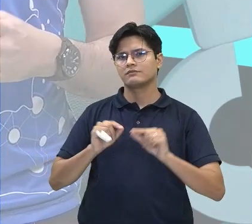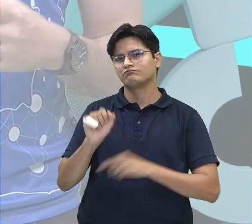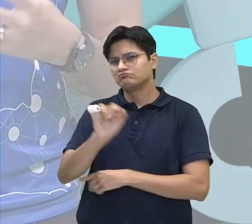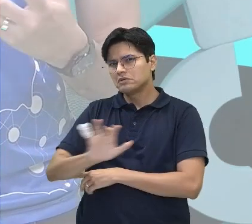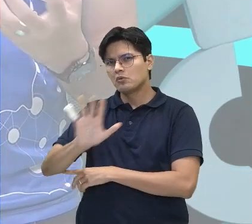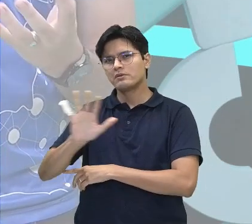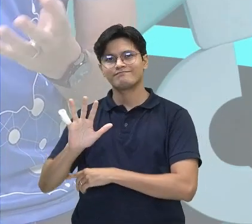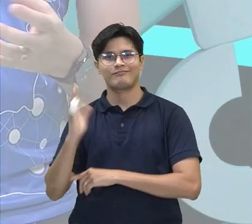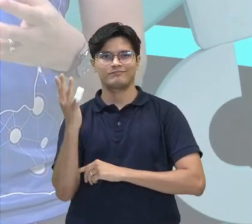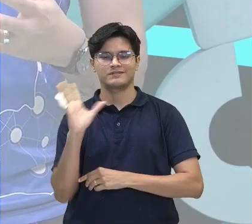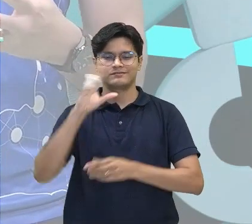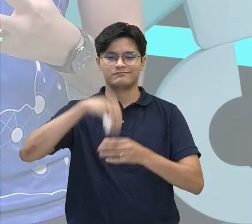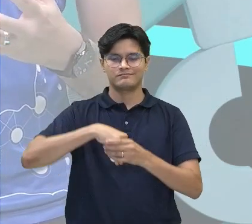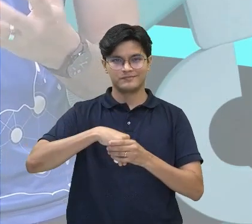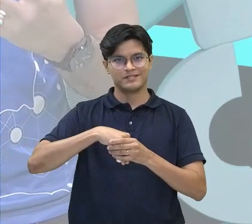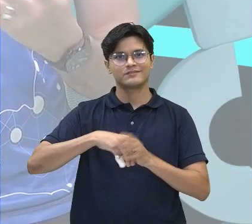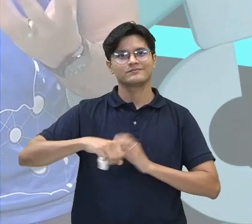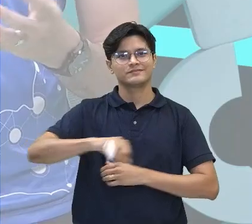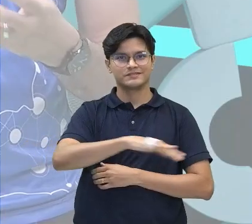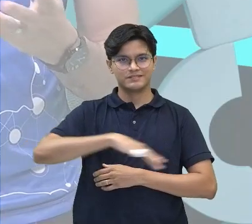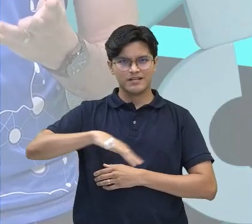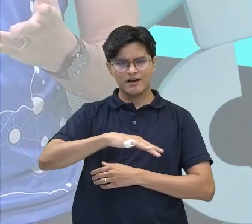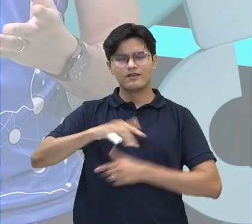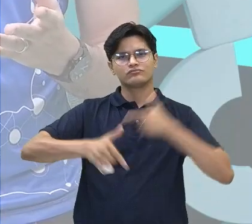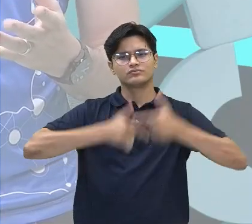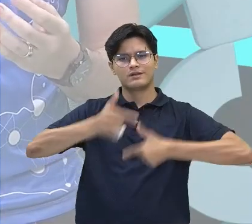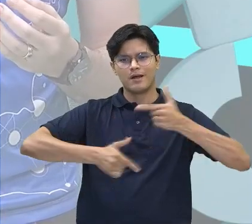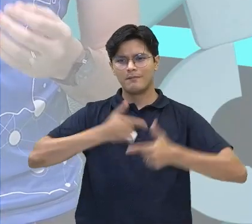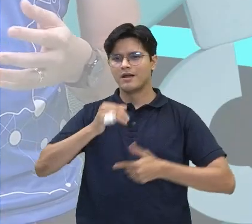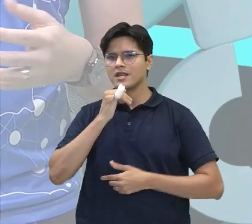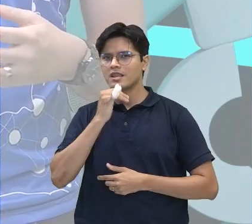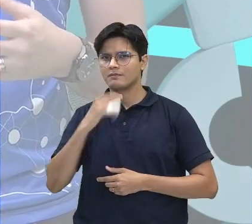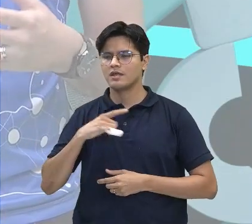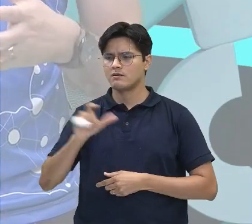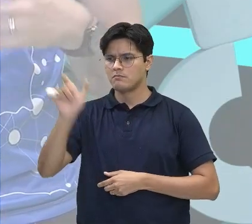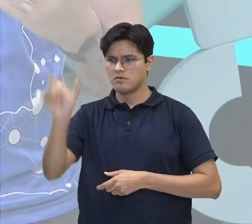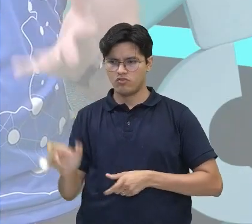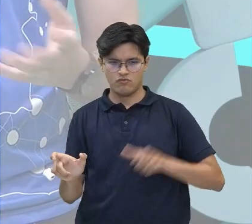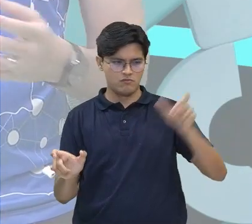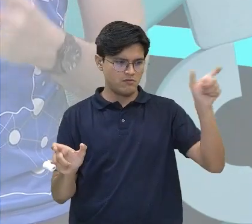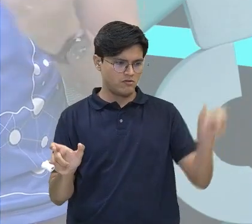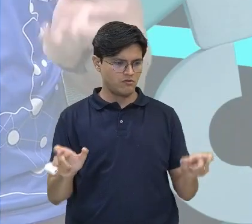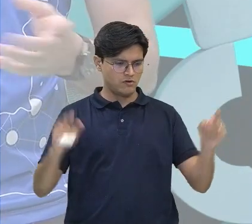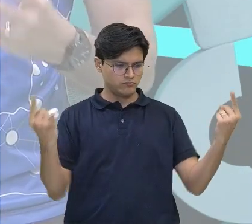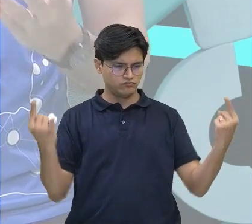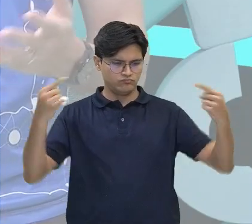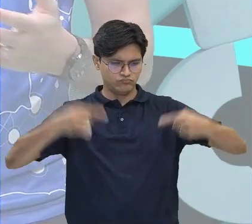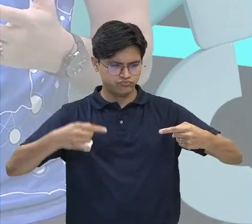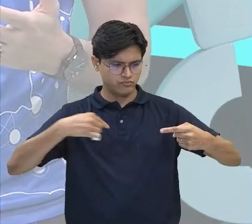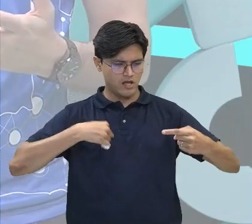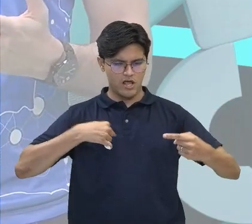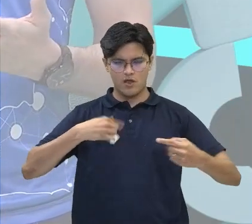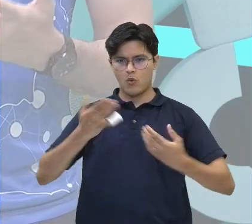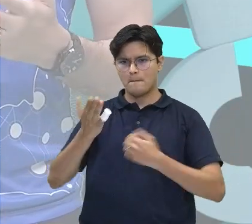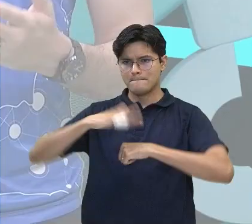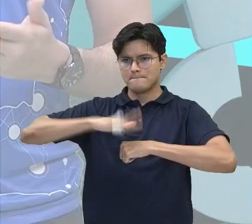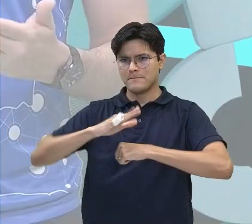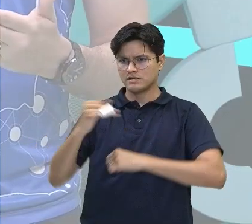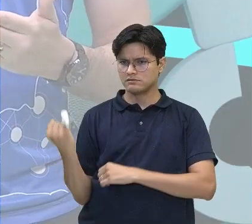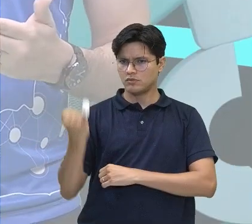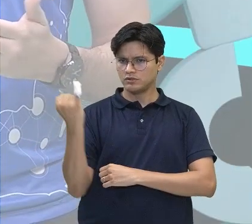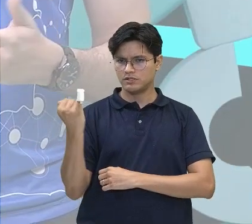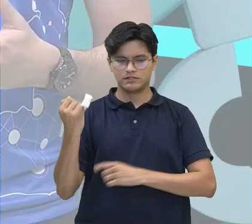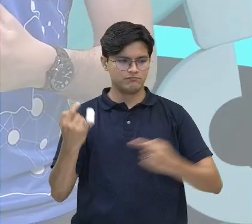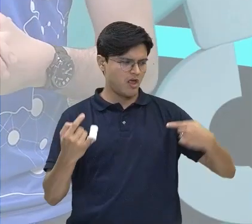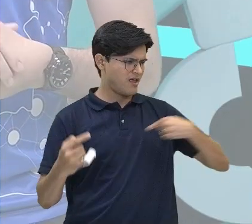bastante, às vezes, muitas pessoas que querem travar uma rivalidade como se colocasse numa posição superior, quem tem mais influência, prestígio, e isso